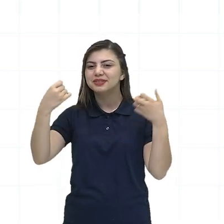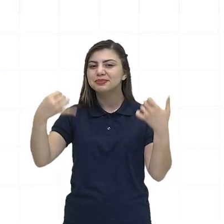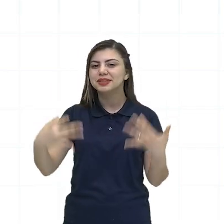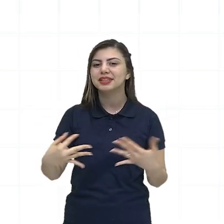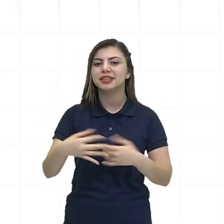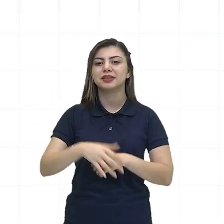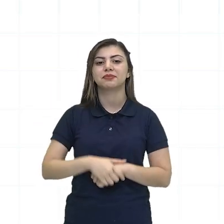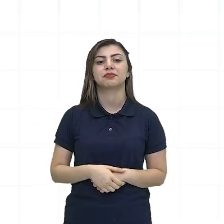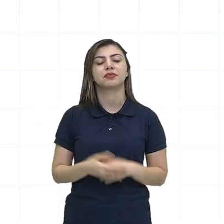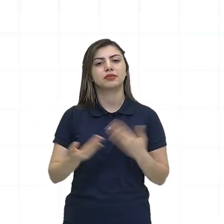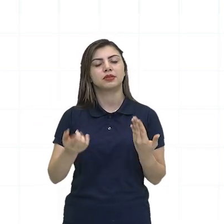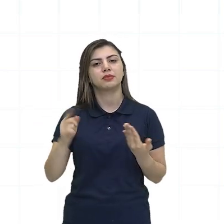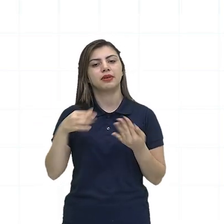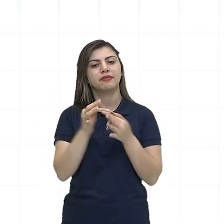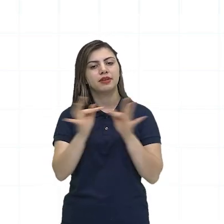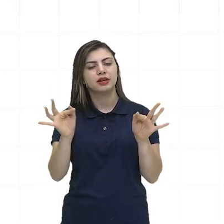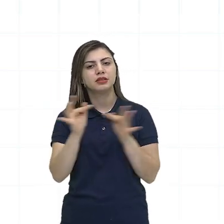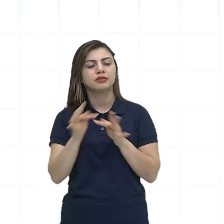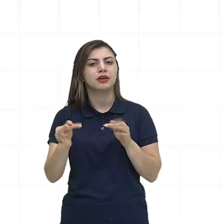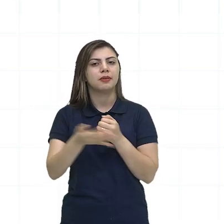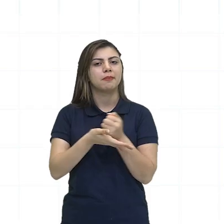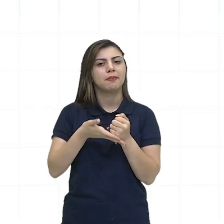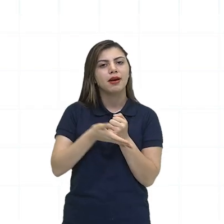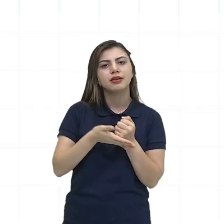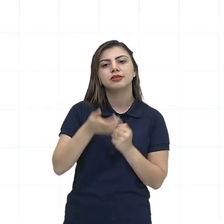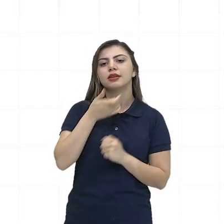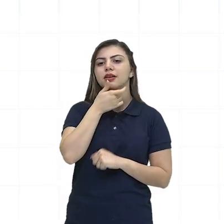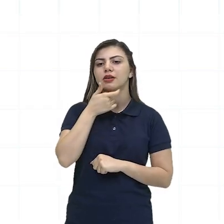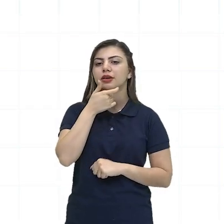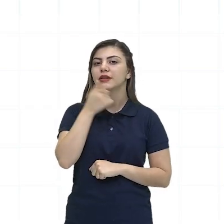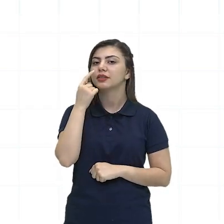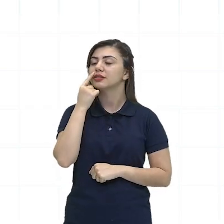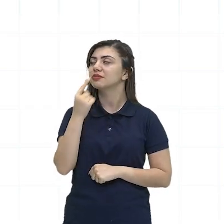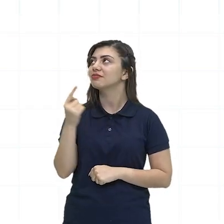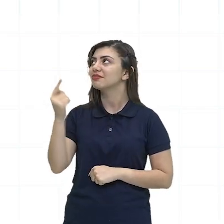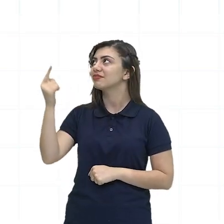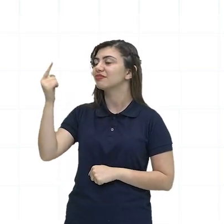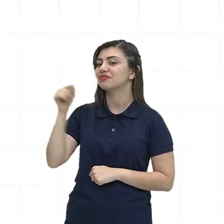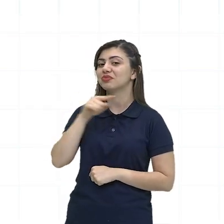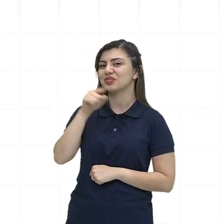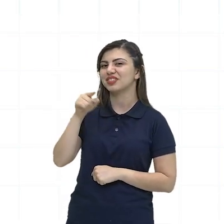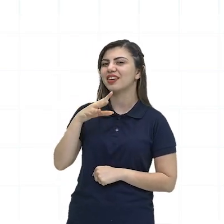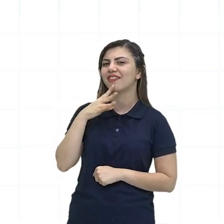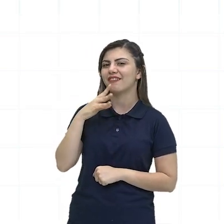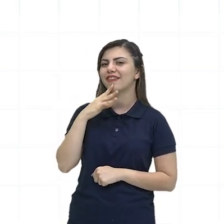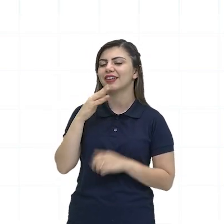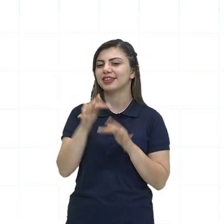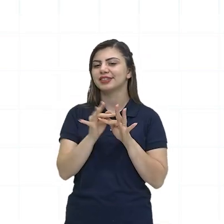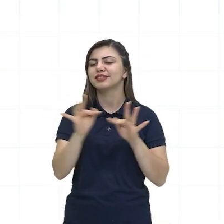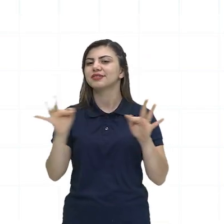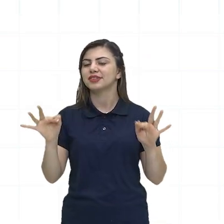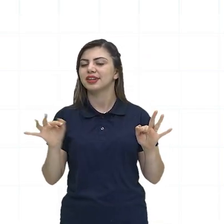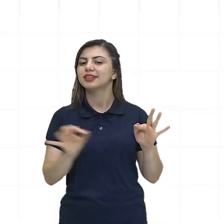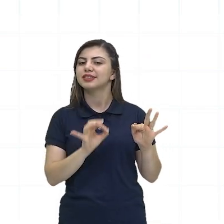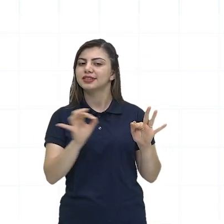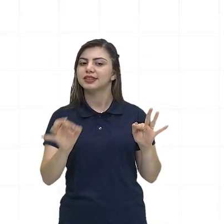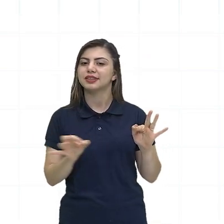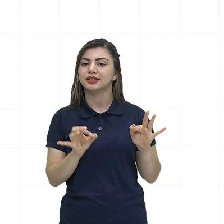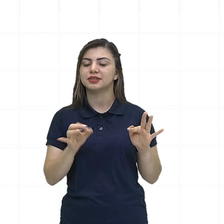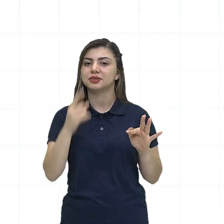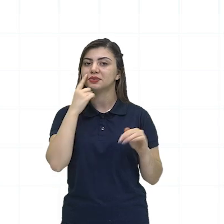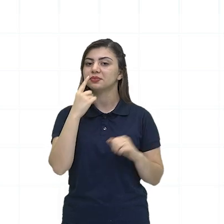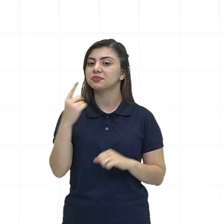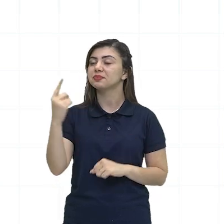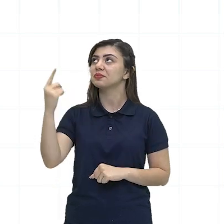Ele está nas frases mais básicas. Olhem essas frases aí, que também vocês conhecem, já ouviram falar, que